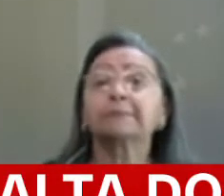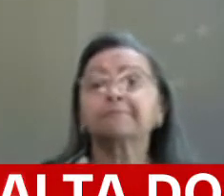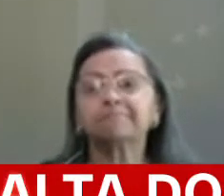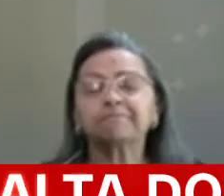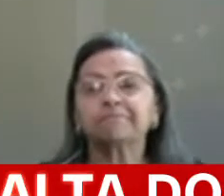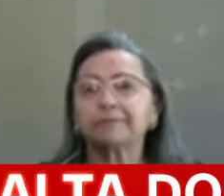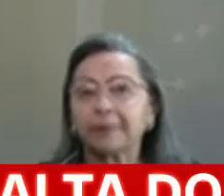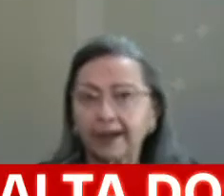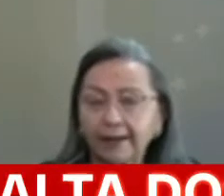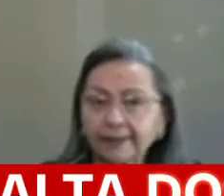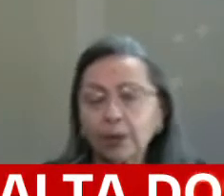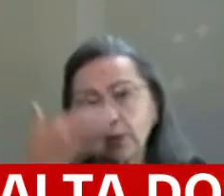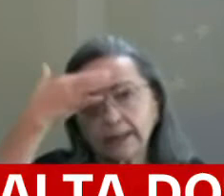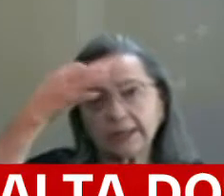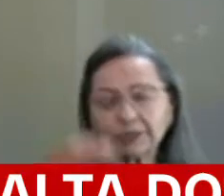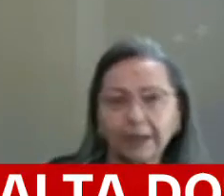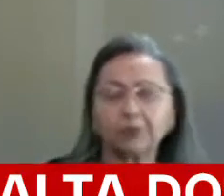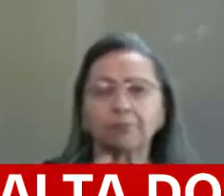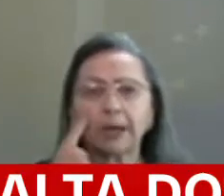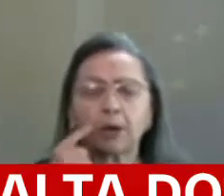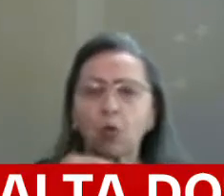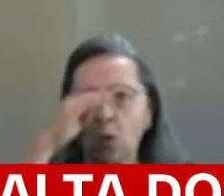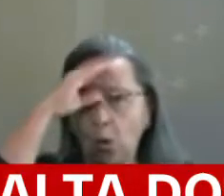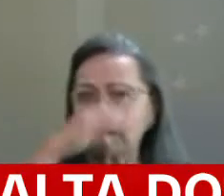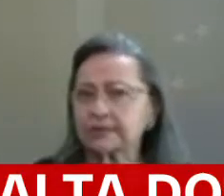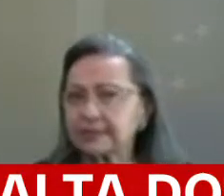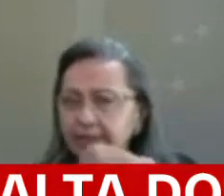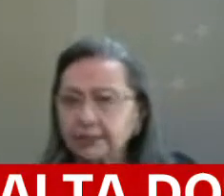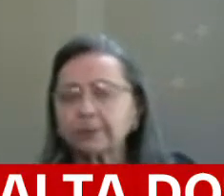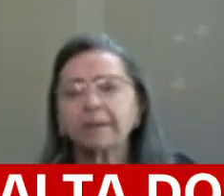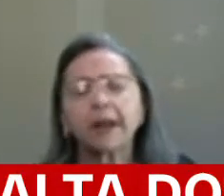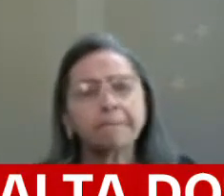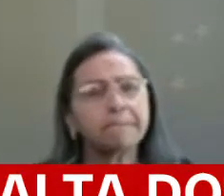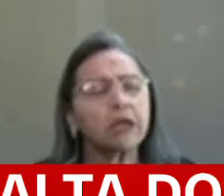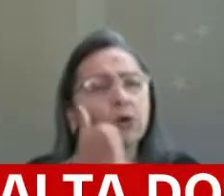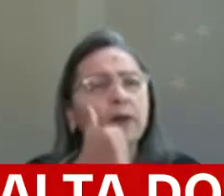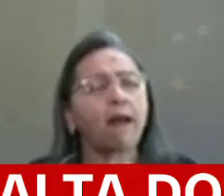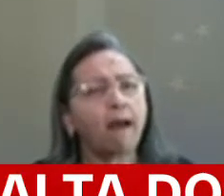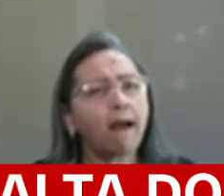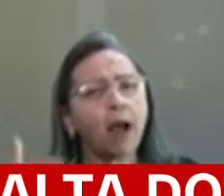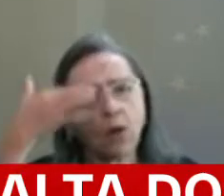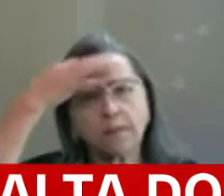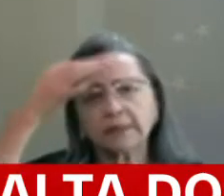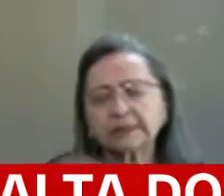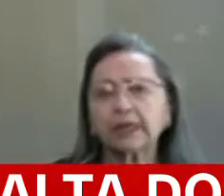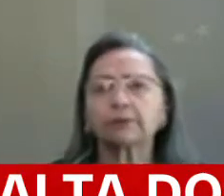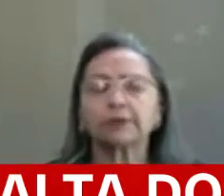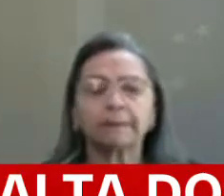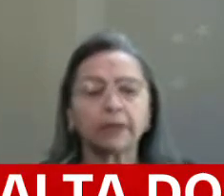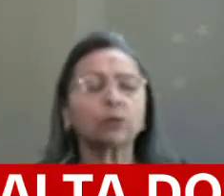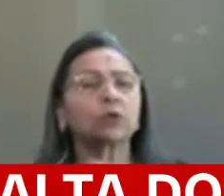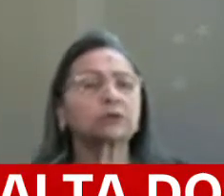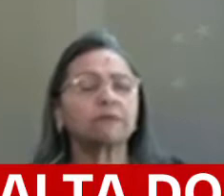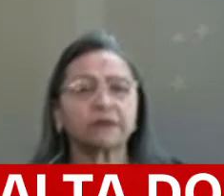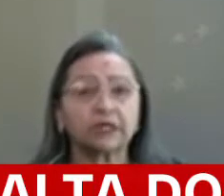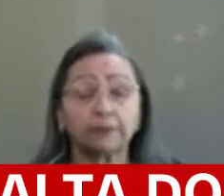um entendimento na matéria, mas para alargar a compreensão da iniciativa que está sendo